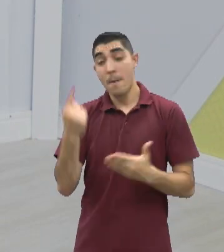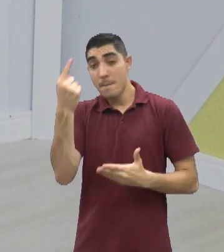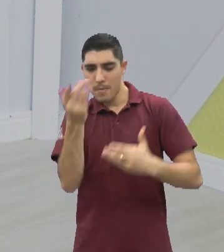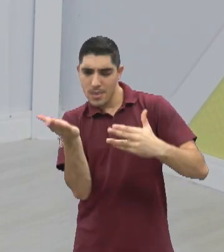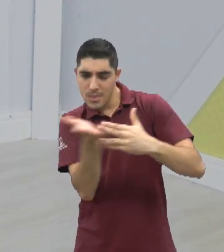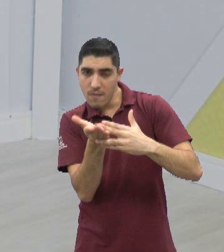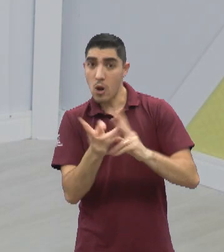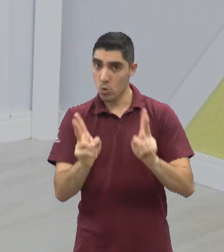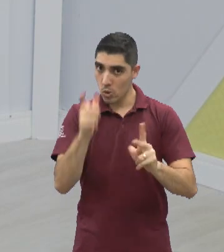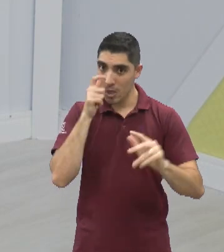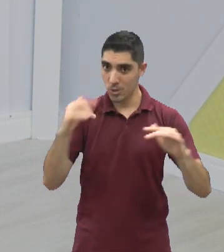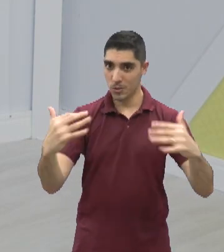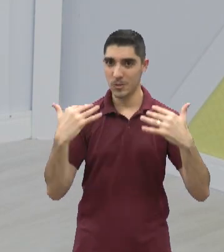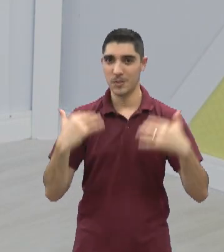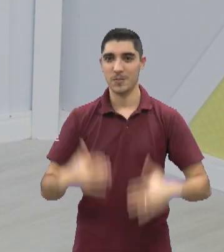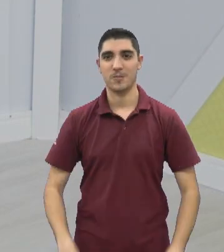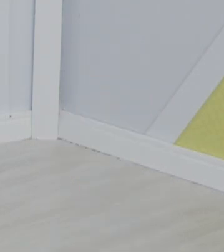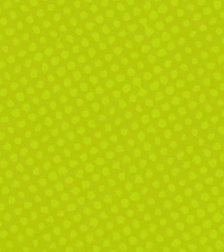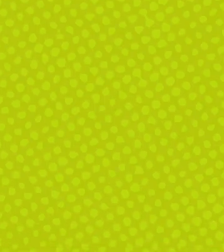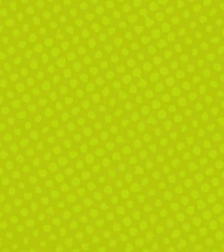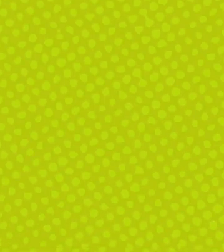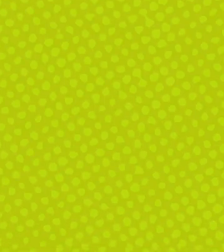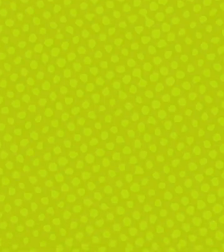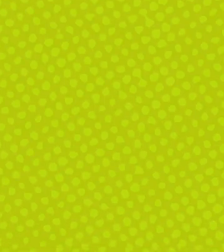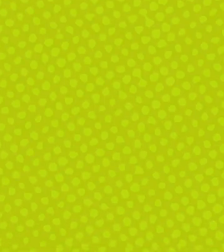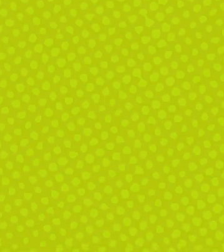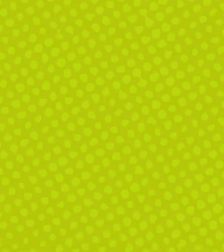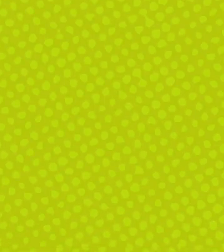não sai daí, já voltamos.